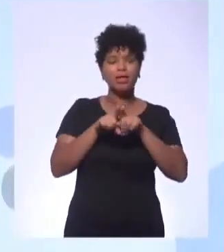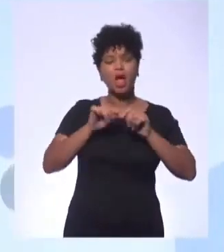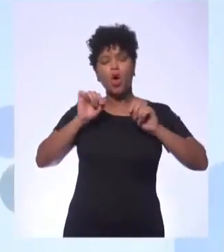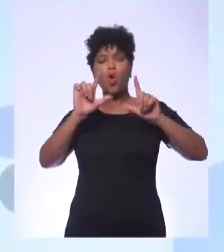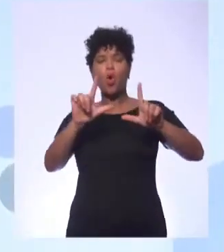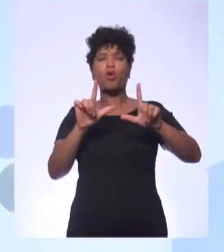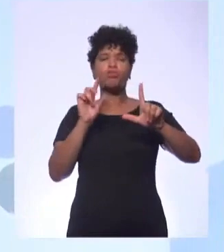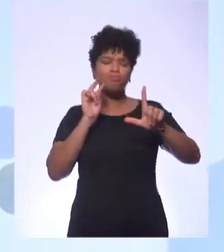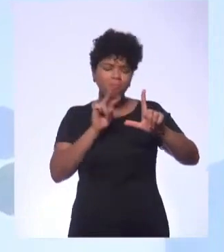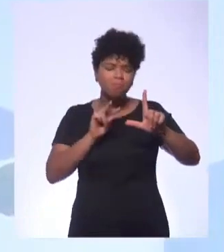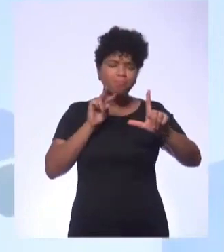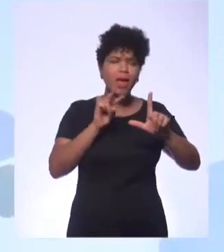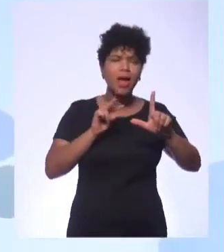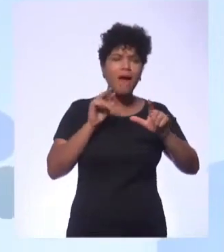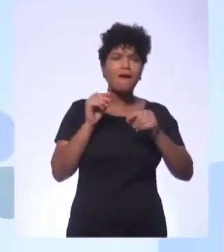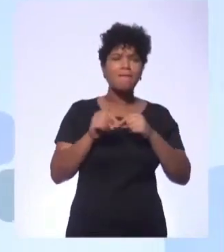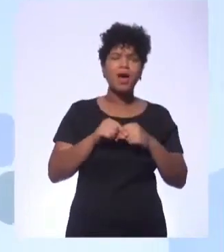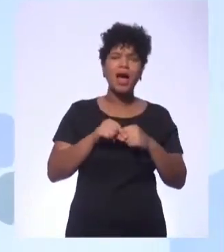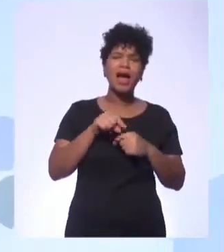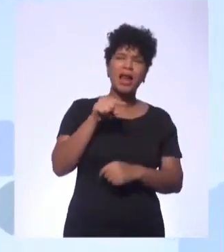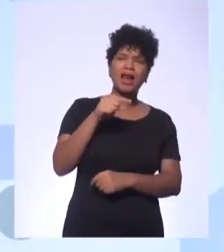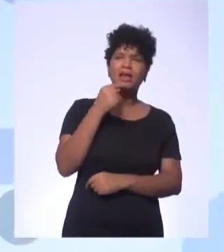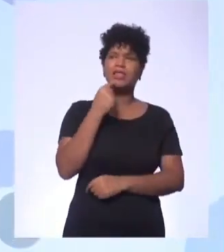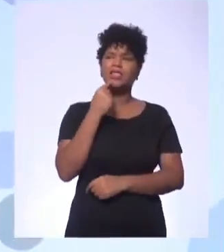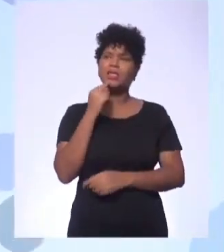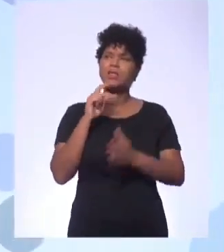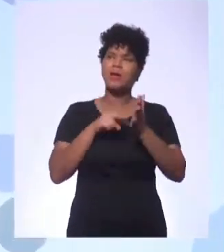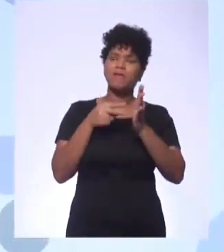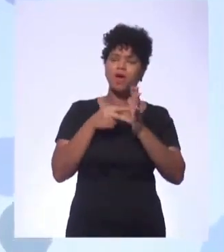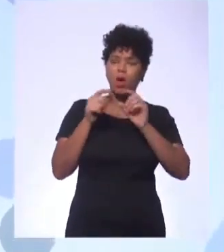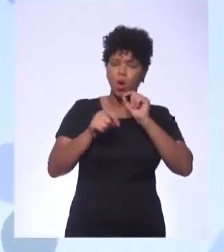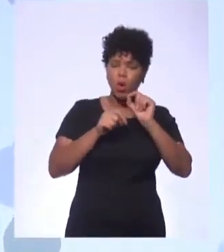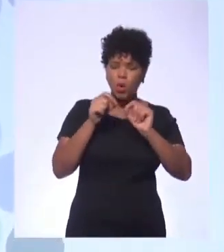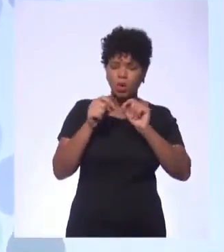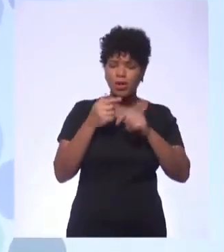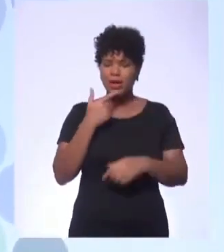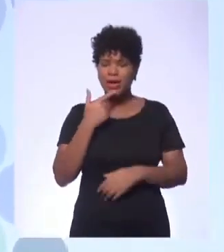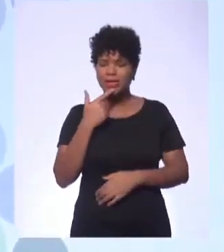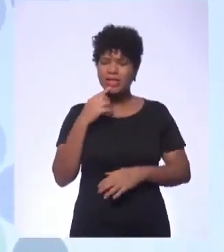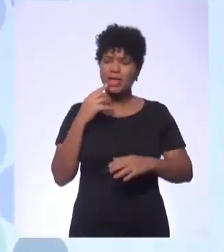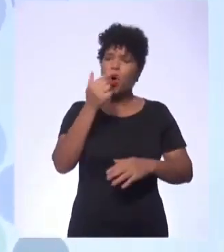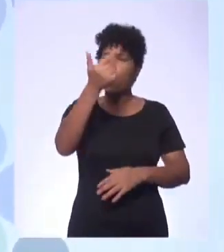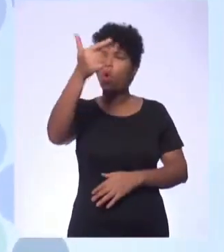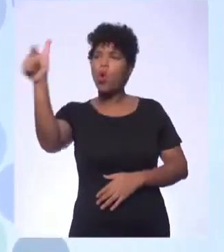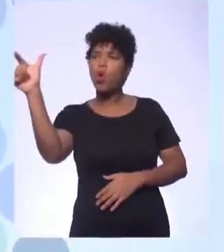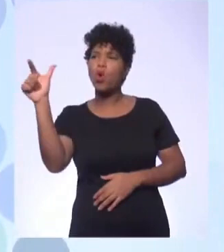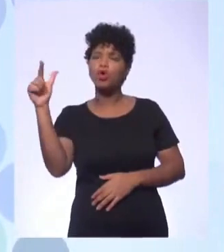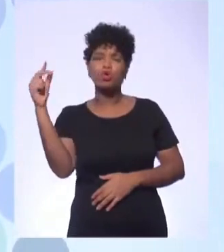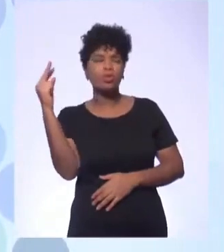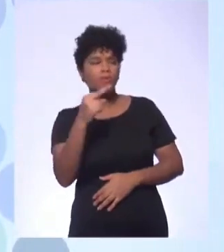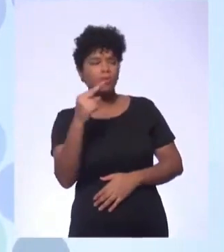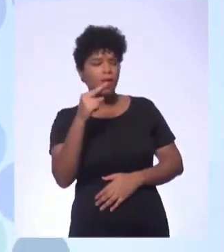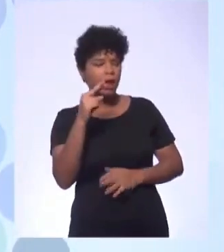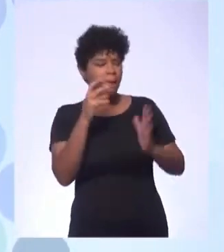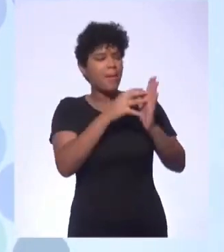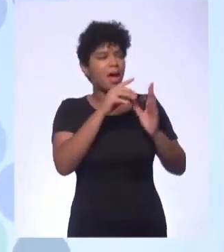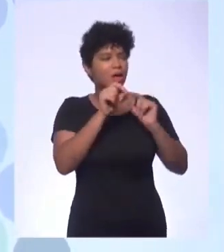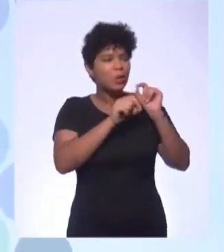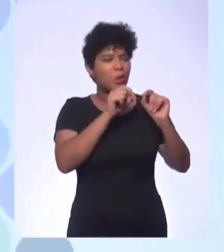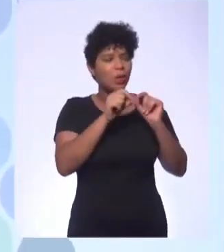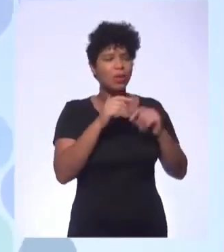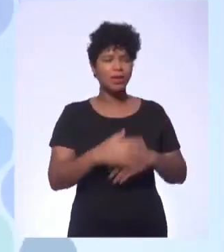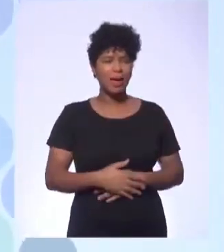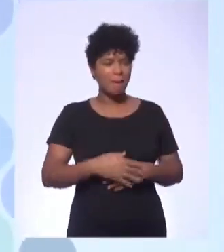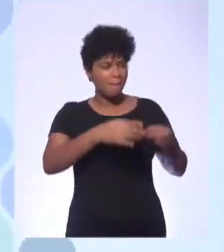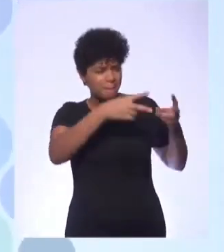pensar como que essa imagem ou que essa obra que eu vou criar, que impacto que isso vai ter para as outras pessoas. Que função